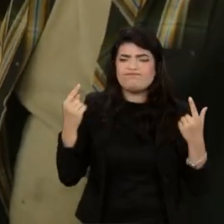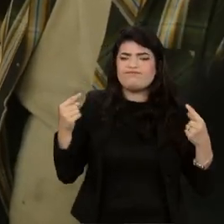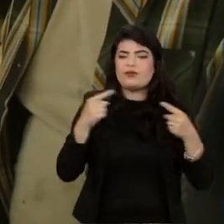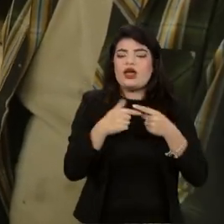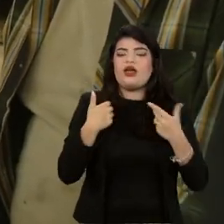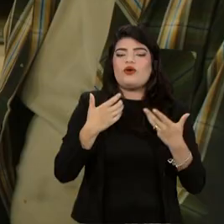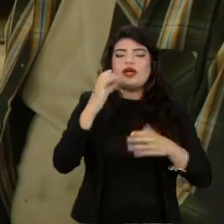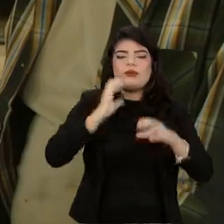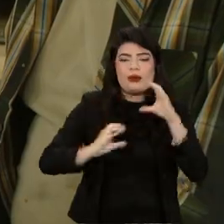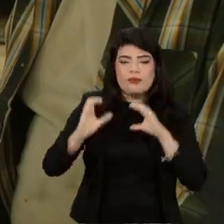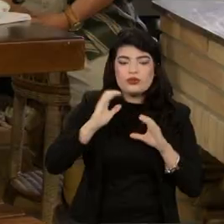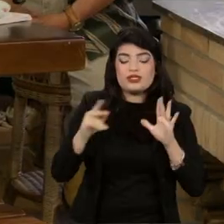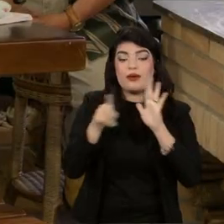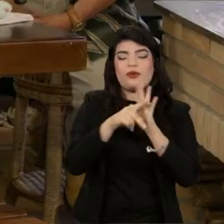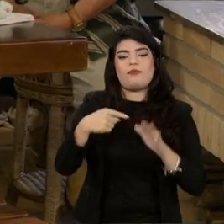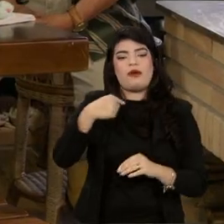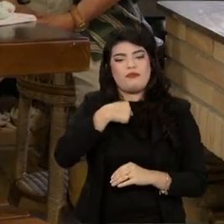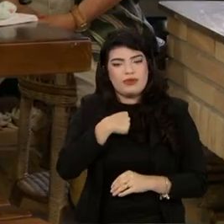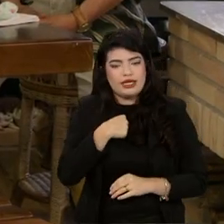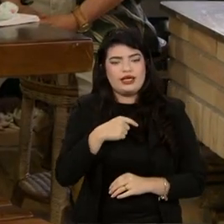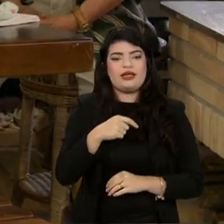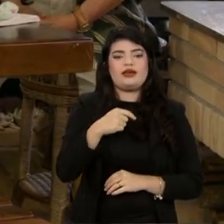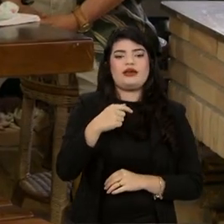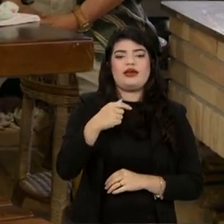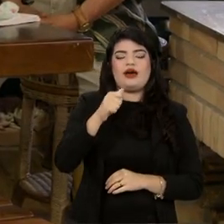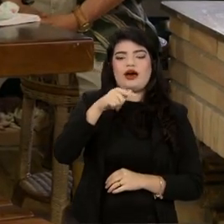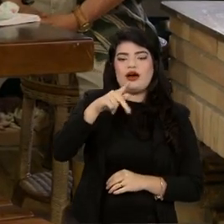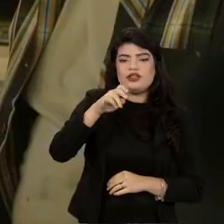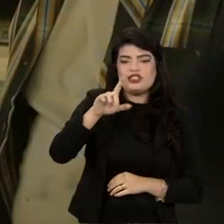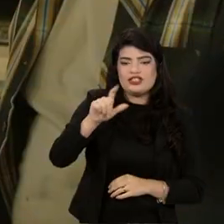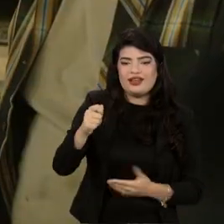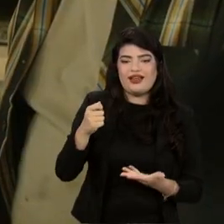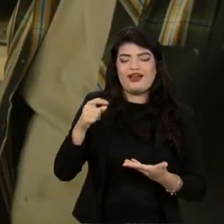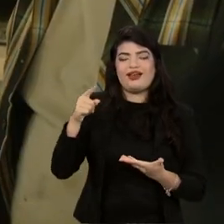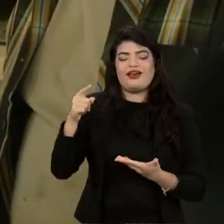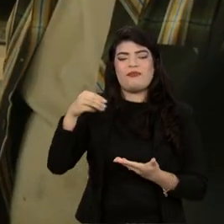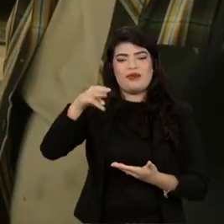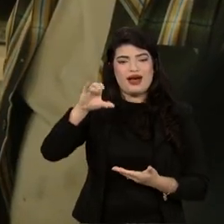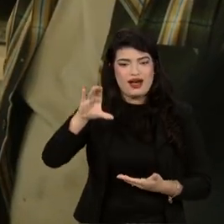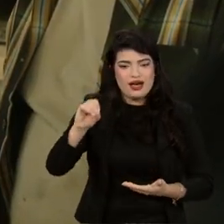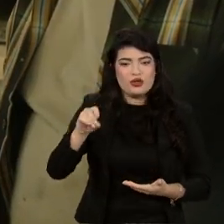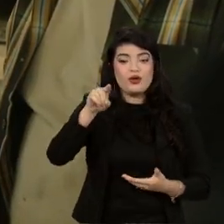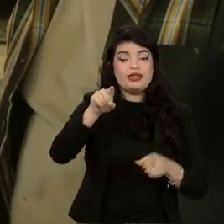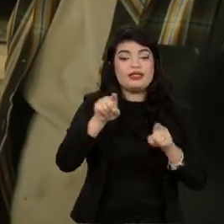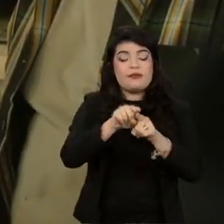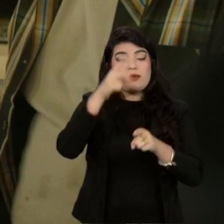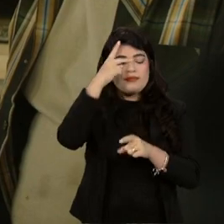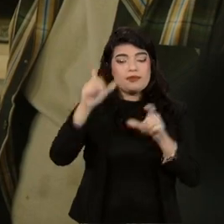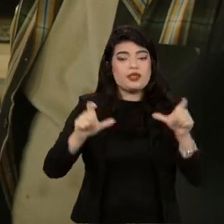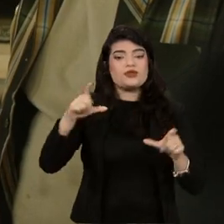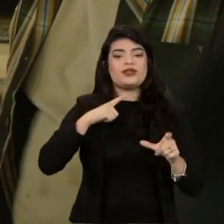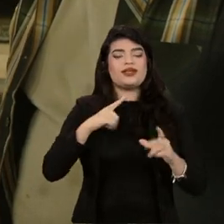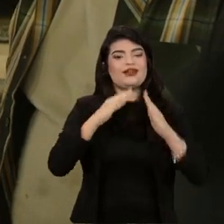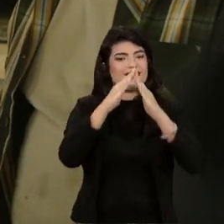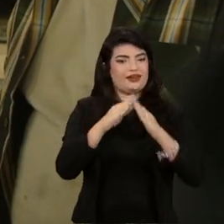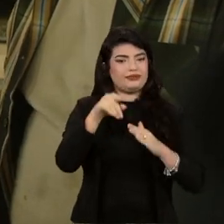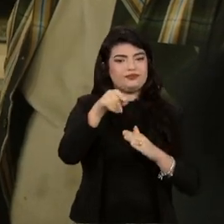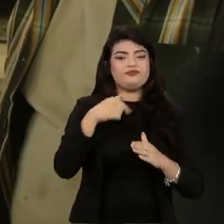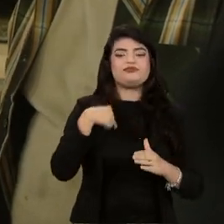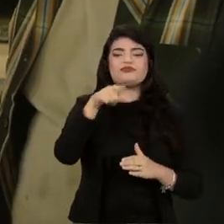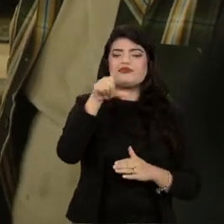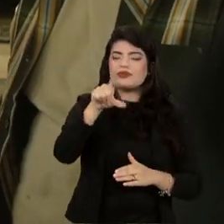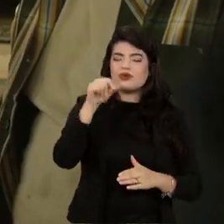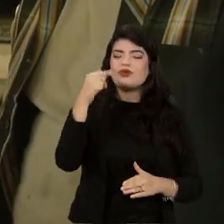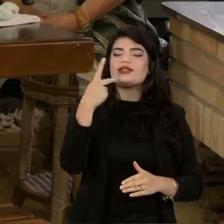em especial pra mim, pra Ângela, pro Marco, pra nossa turma aí hoje. E para quem está lá em casa, porque eu sei que eles gostam. Escolha um